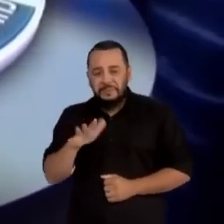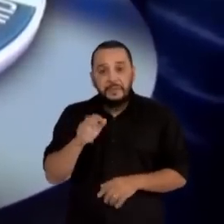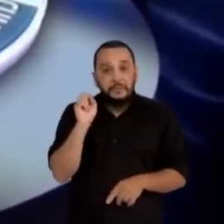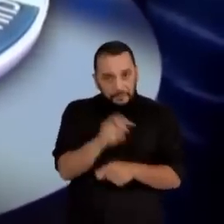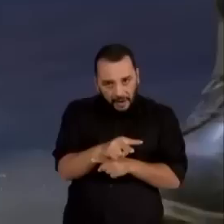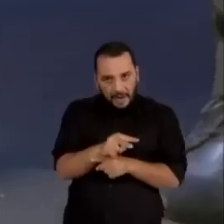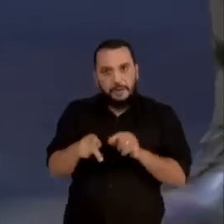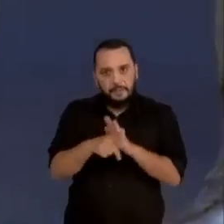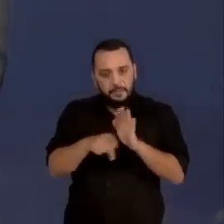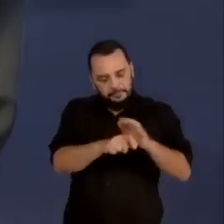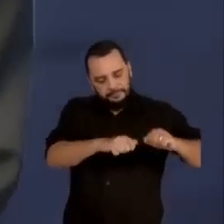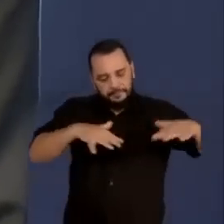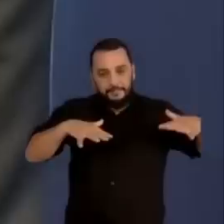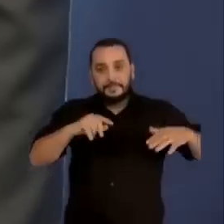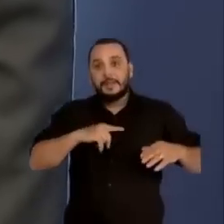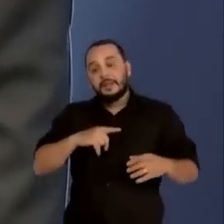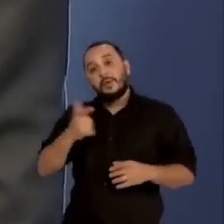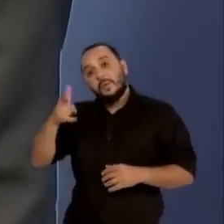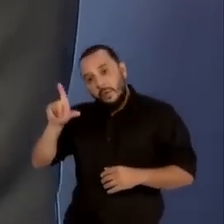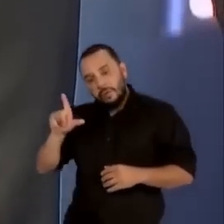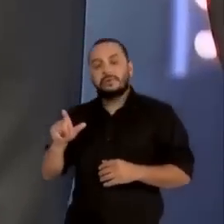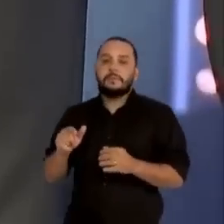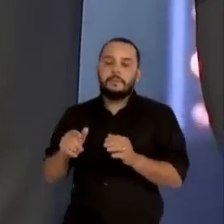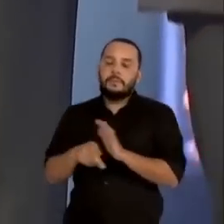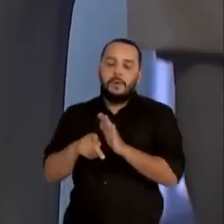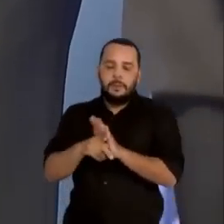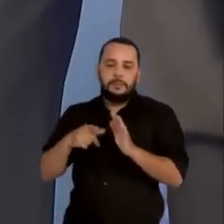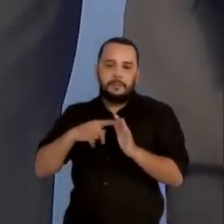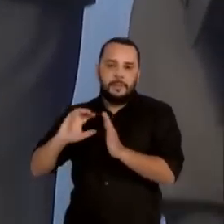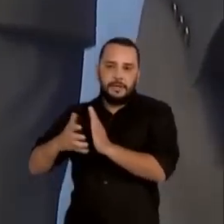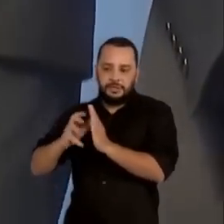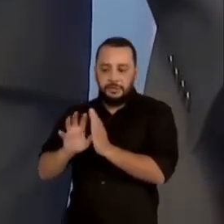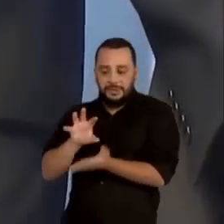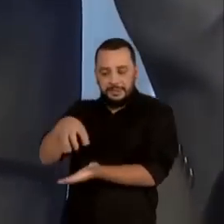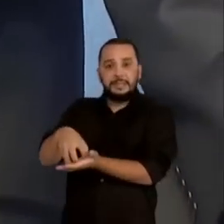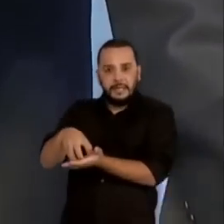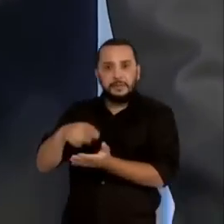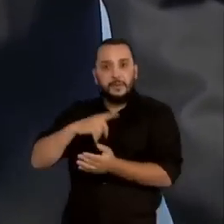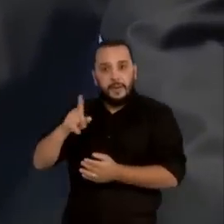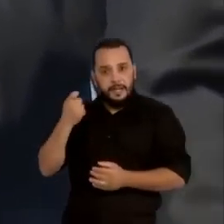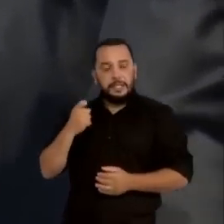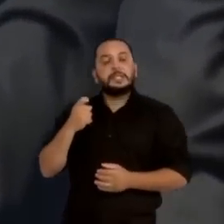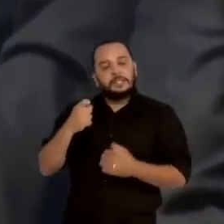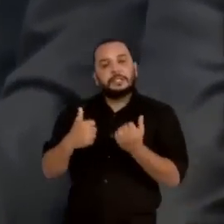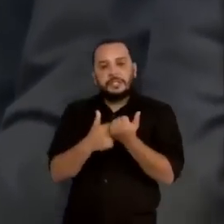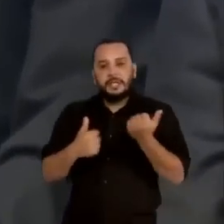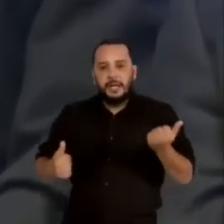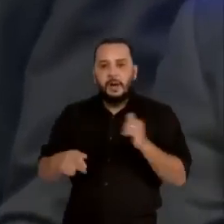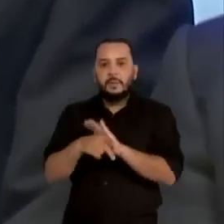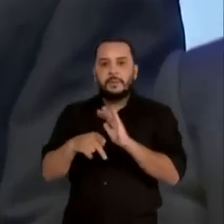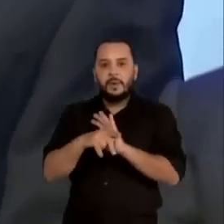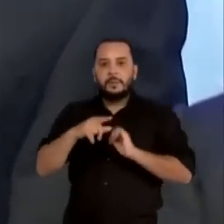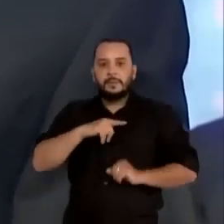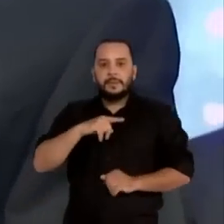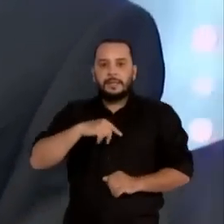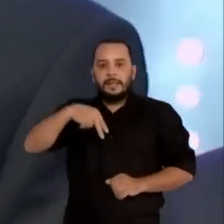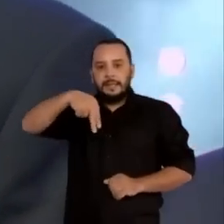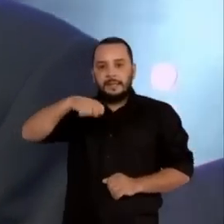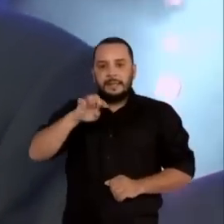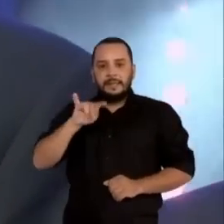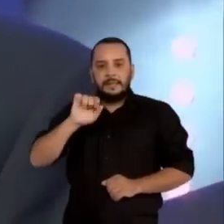no parlamento. E o partido de centro, azul e branco, liderado pelo ex-general Benny Gantz, entre 32